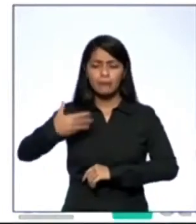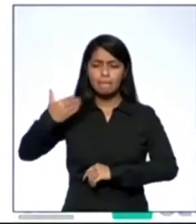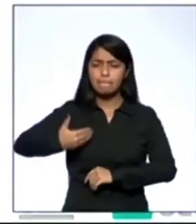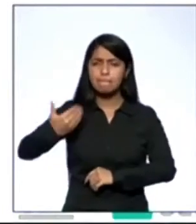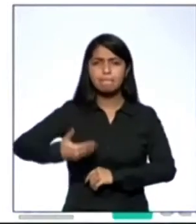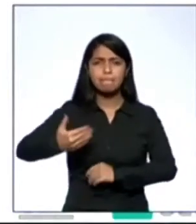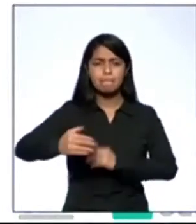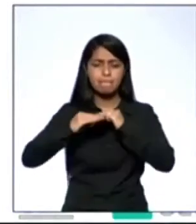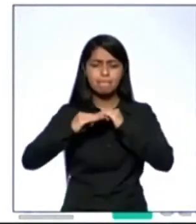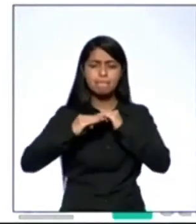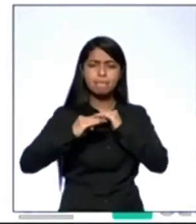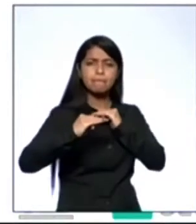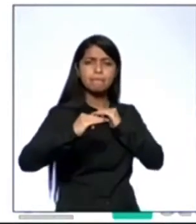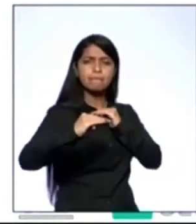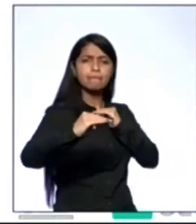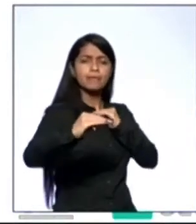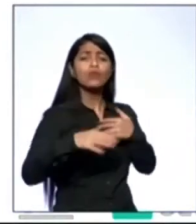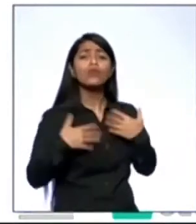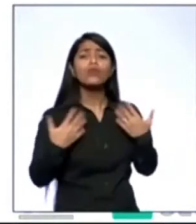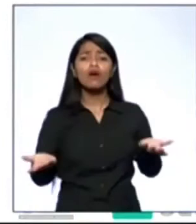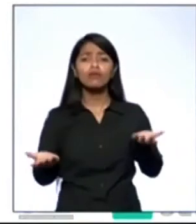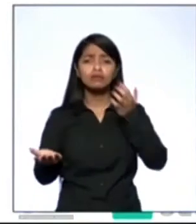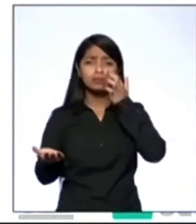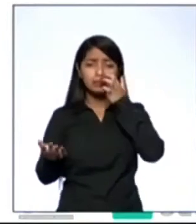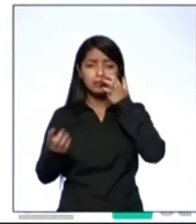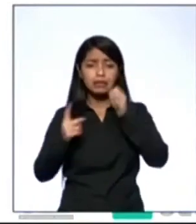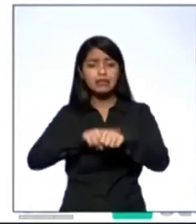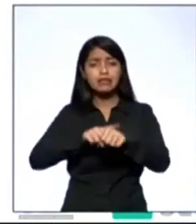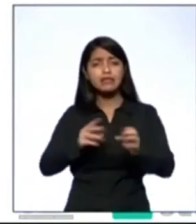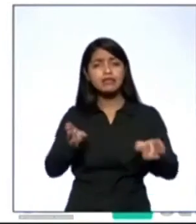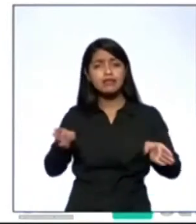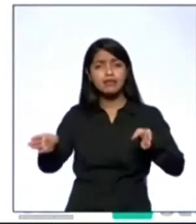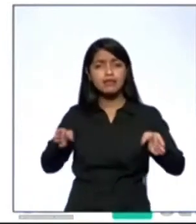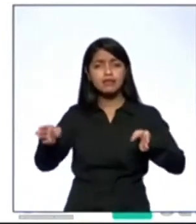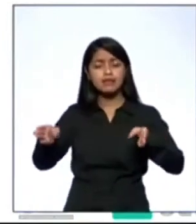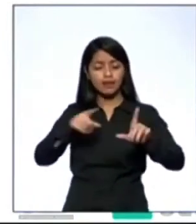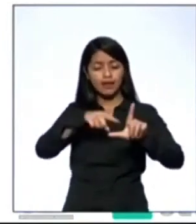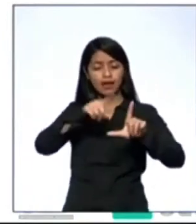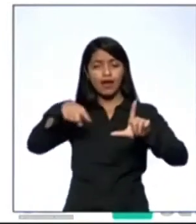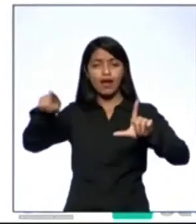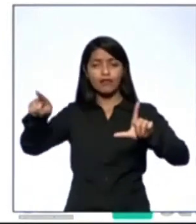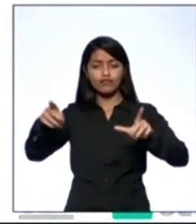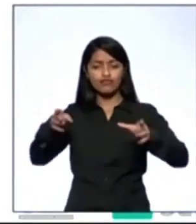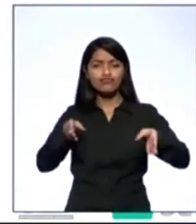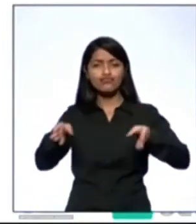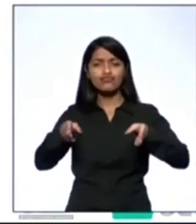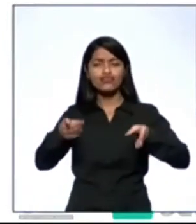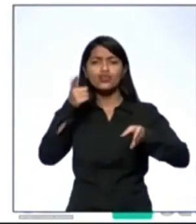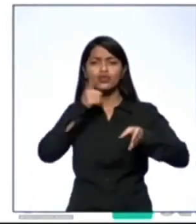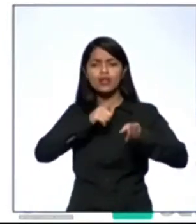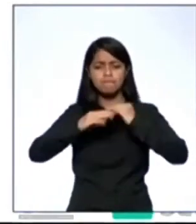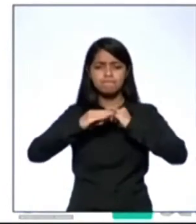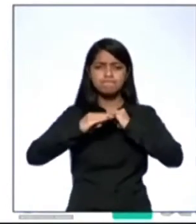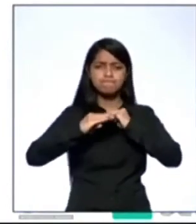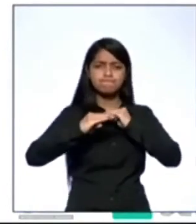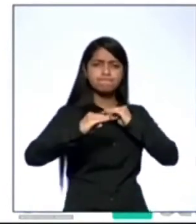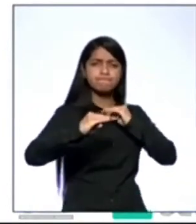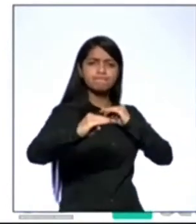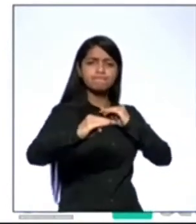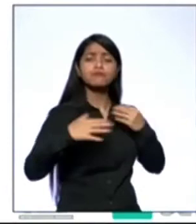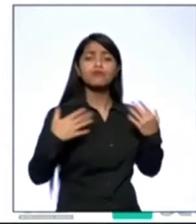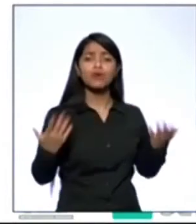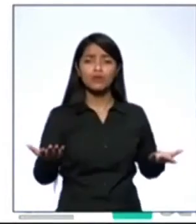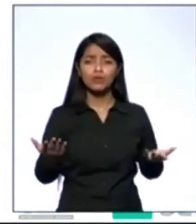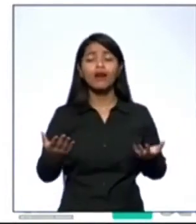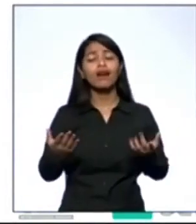constante. Ou seja, em que trecho do gráfico o movimento é do tipo uniforme? É no trecho em que o